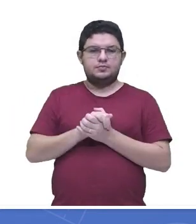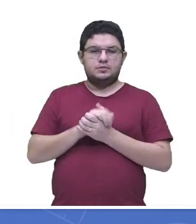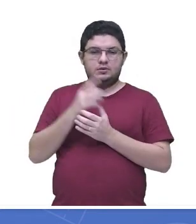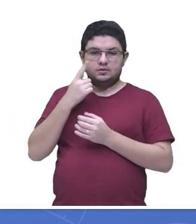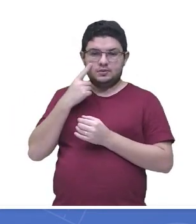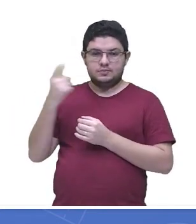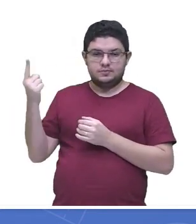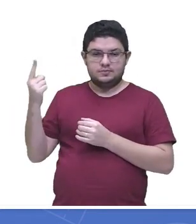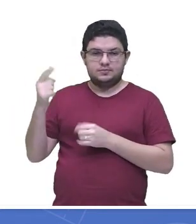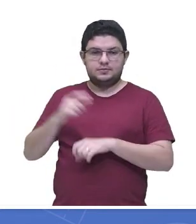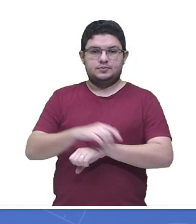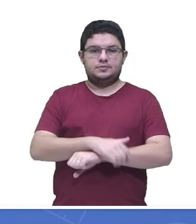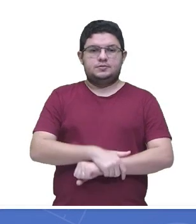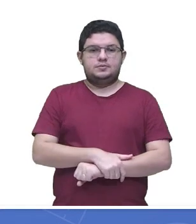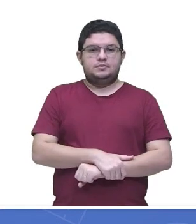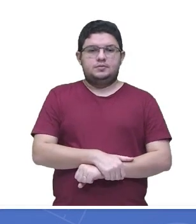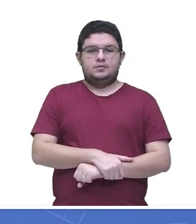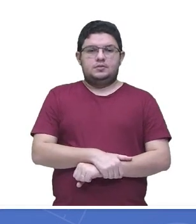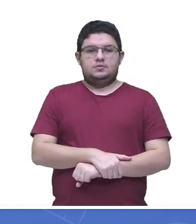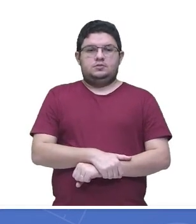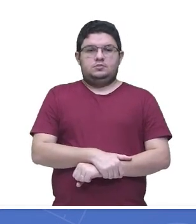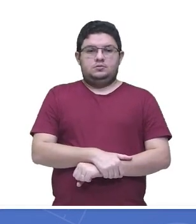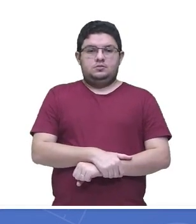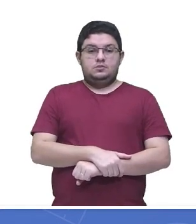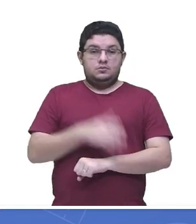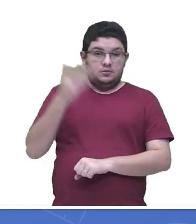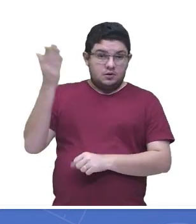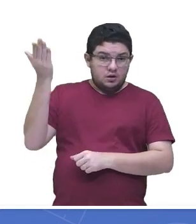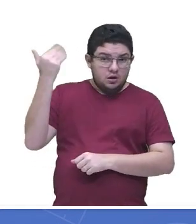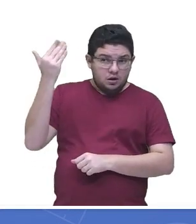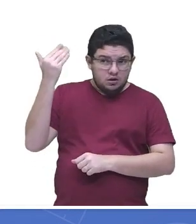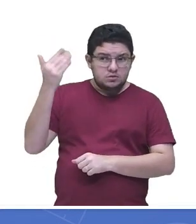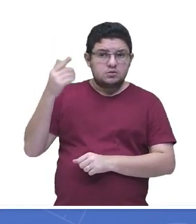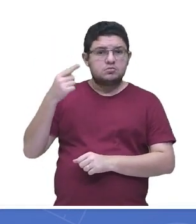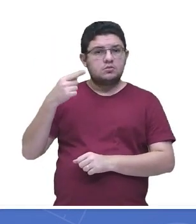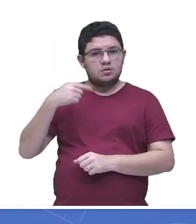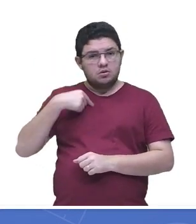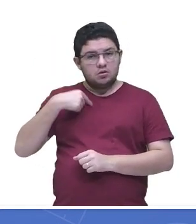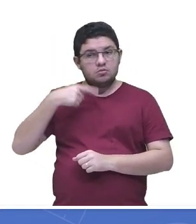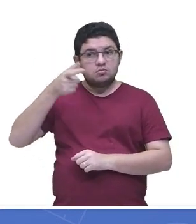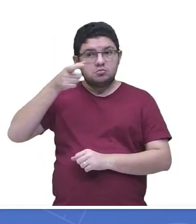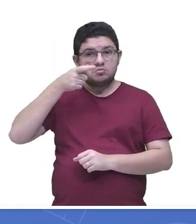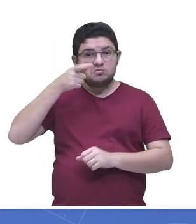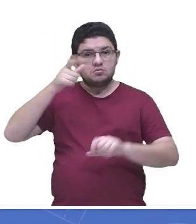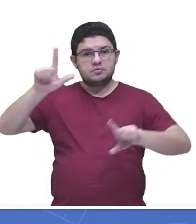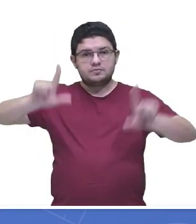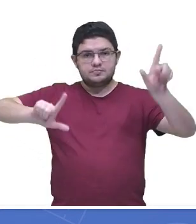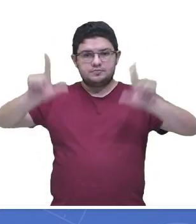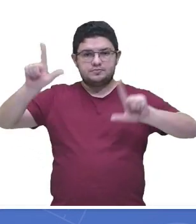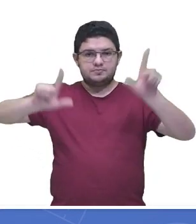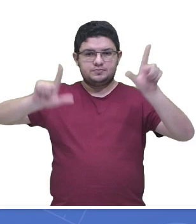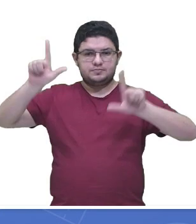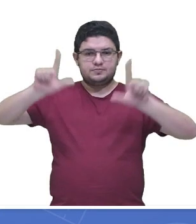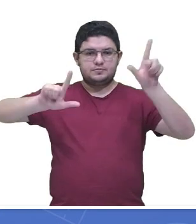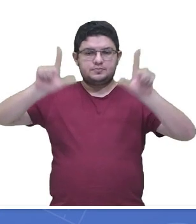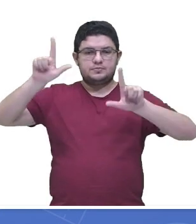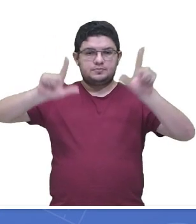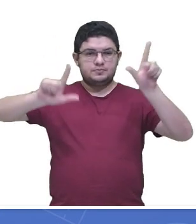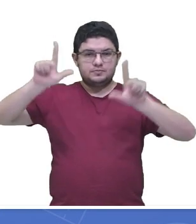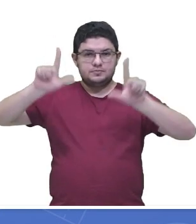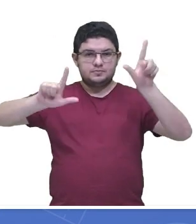was watching TV. Eu estava assistindo TV. Eu estava assistindo TV. Eu